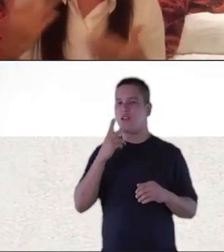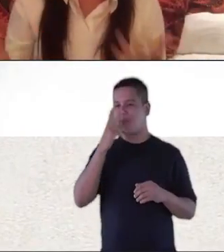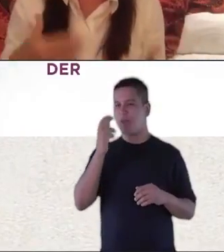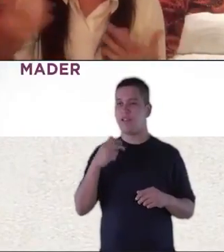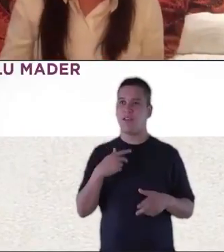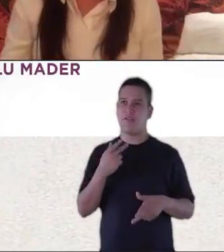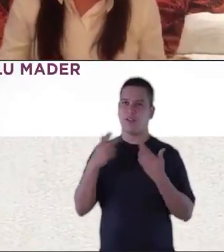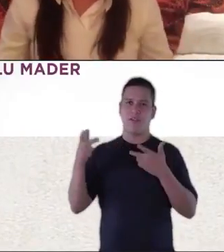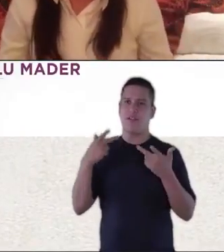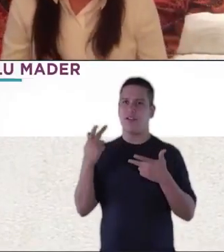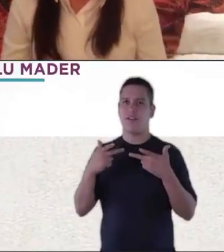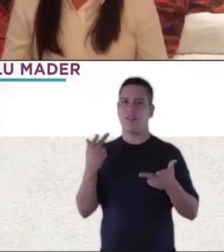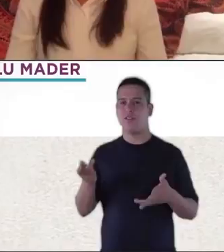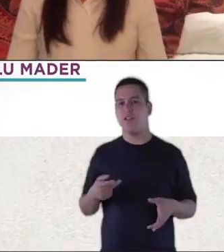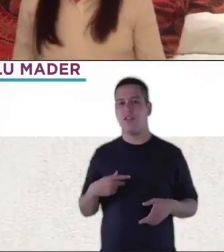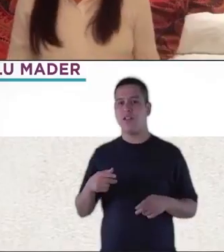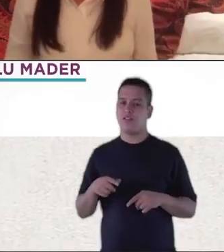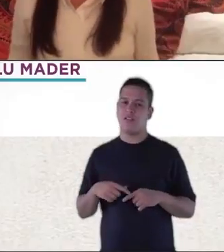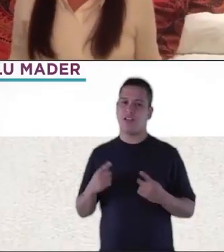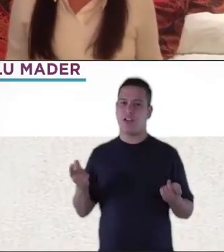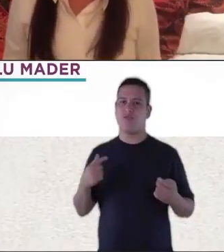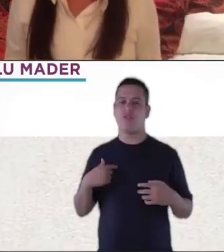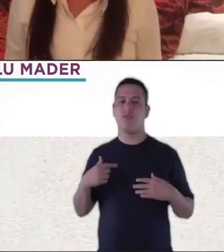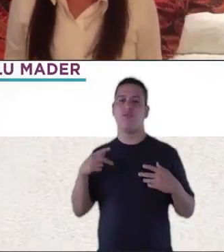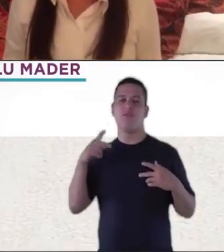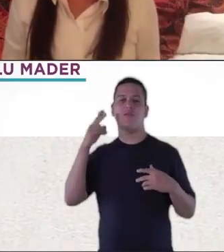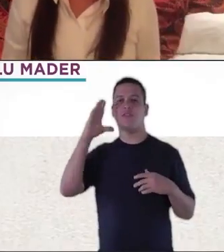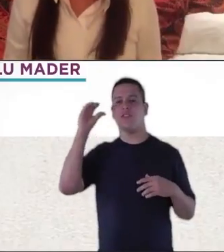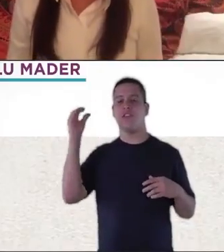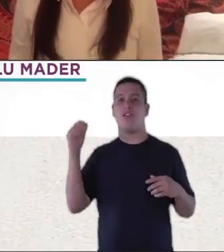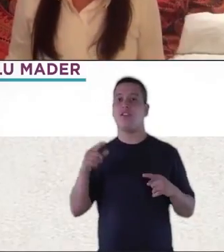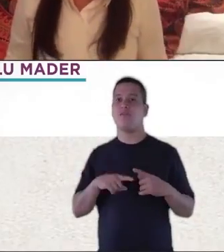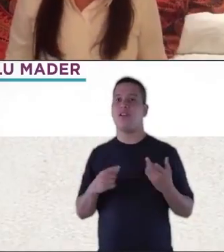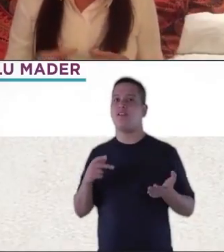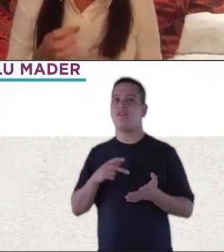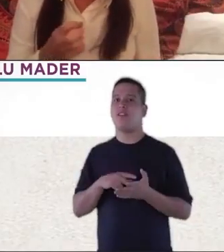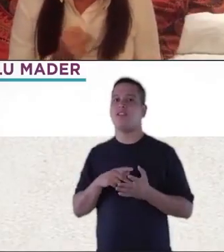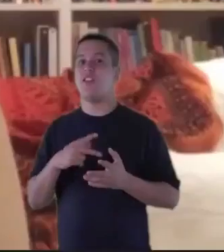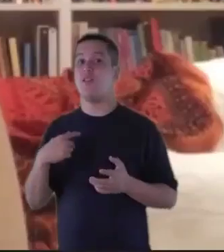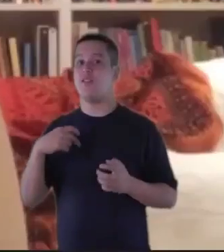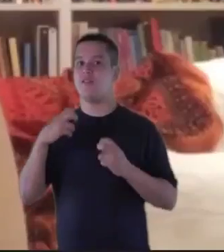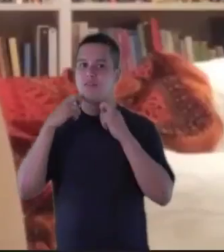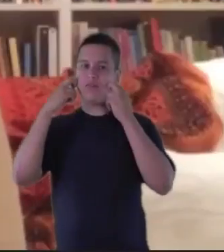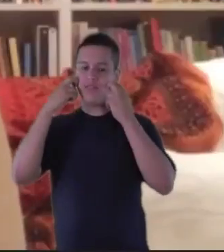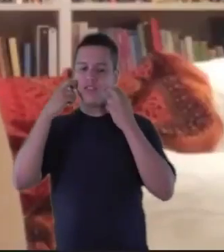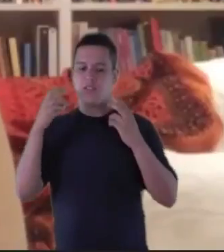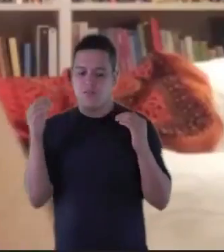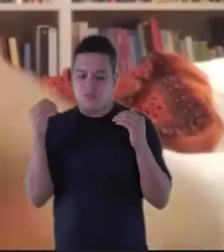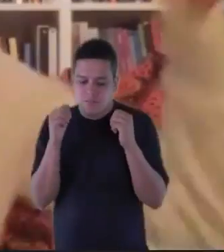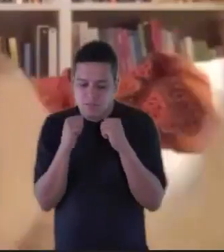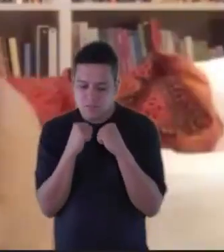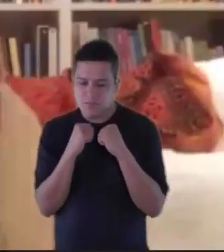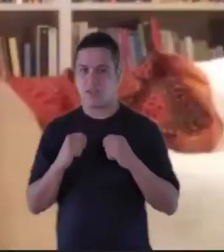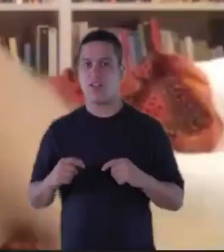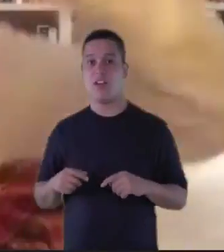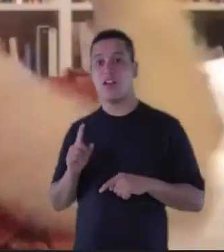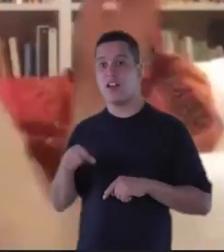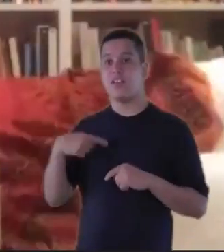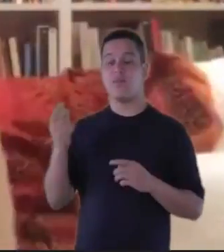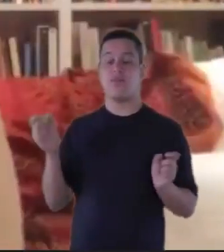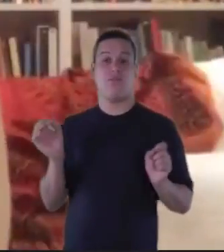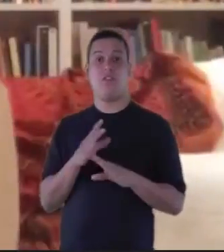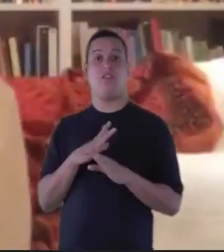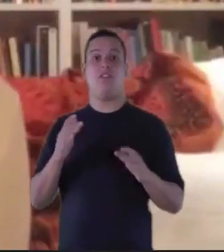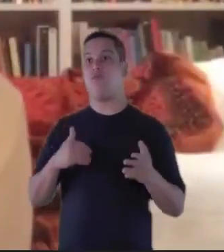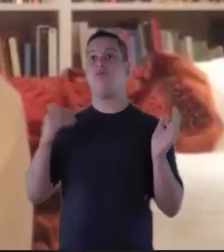que eu sou, né, desinibida, mas eu sou tímida, ousada. Eu fico com maior vergonha, assim, de repente eu